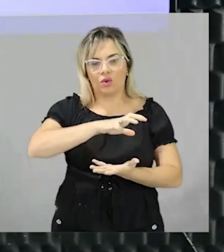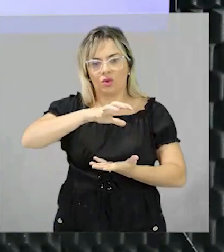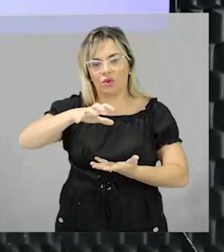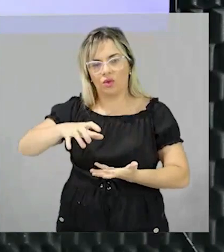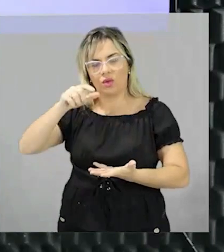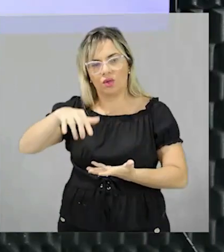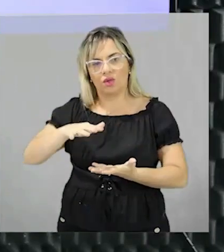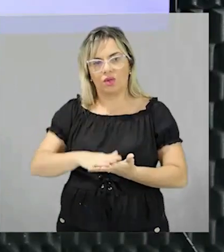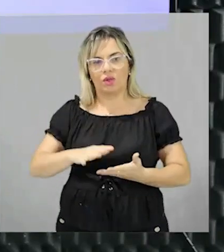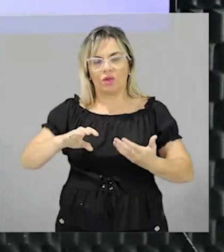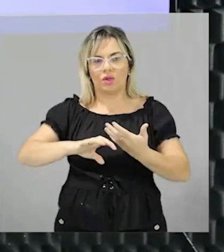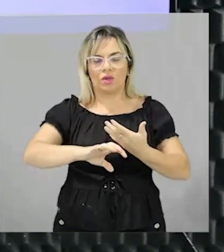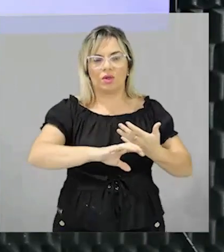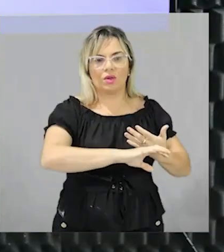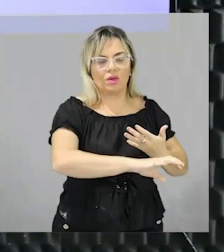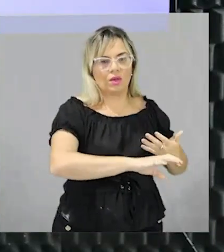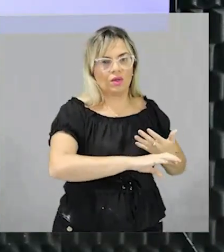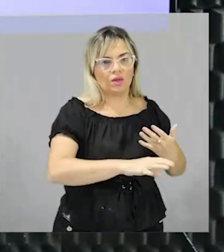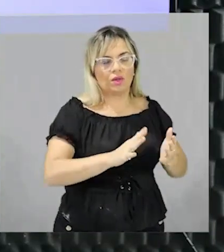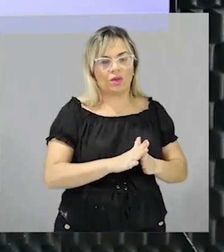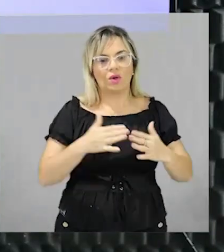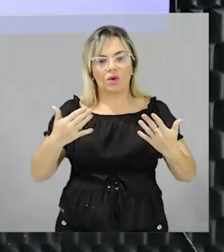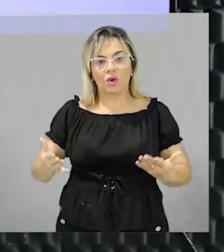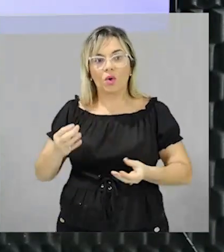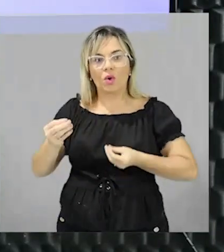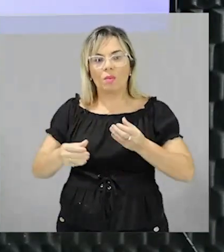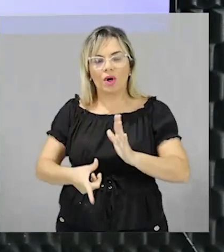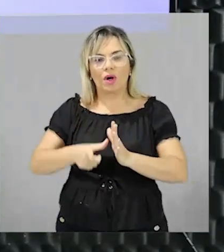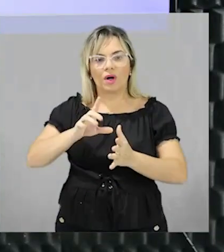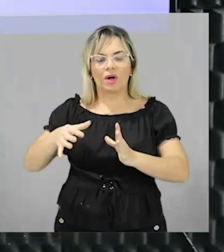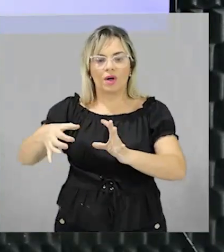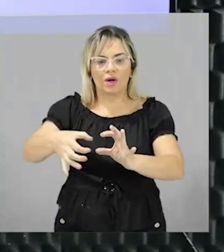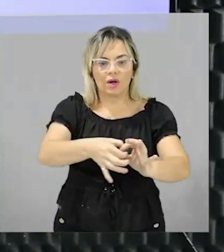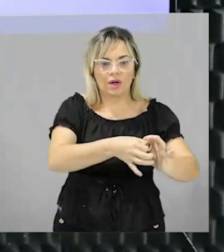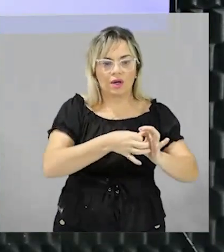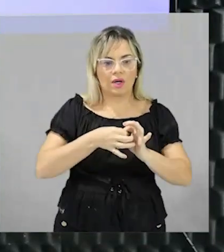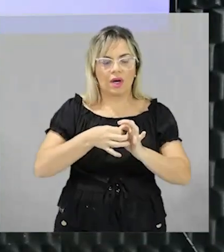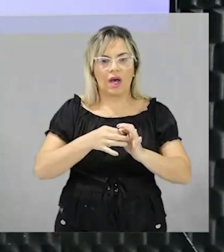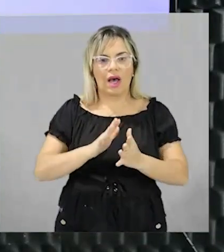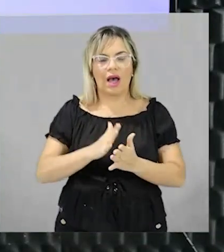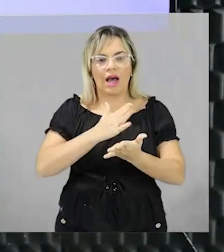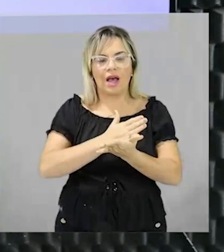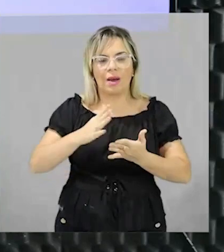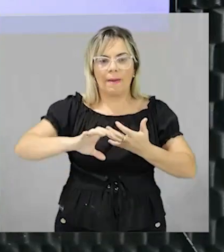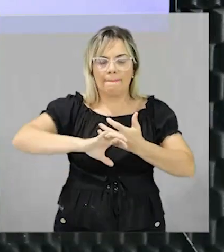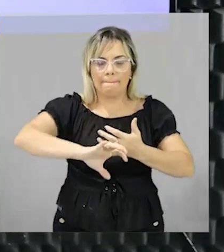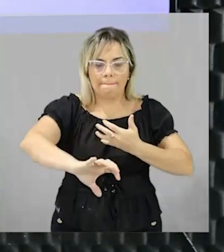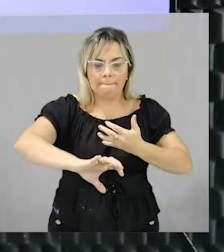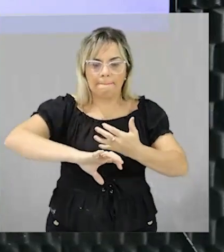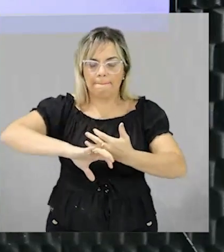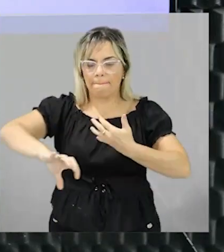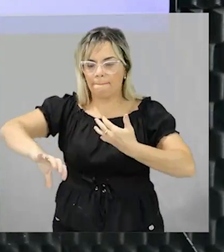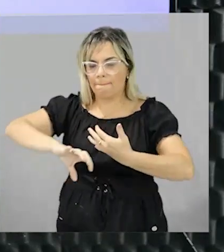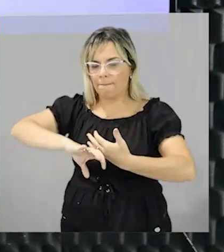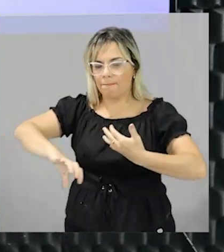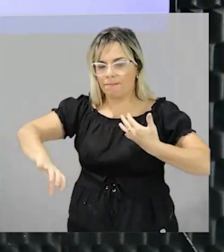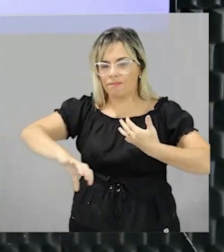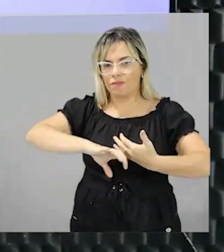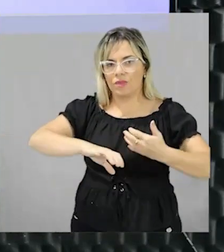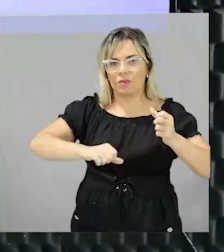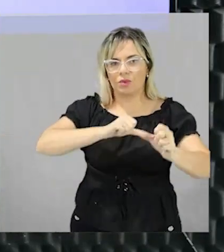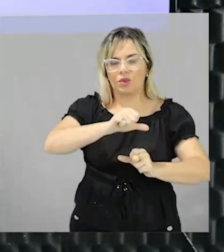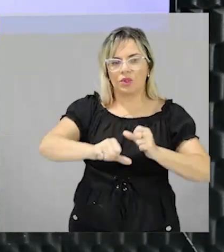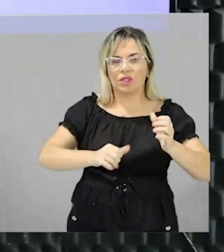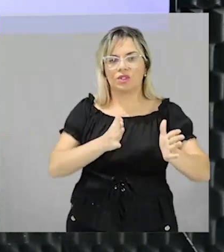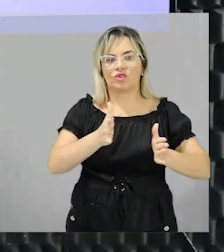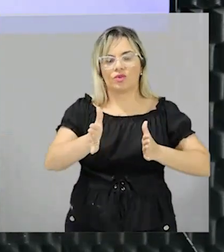que estão fragmentados, eles estavam um dia unidos. E eles começaram a se fragmentar. E essa fragmentação define uma mudança de